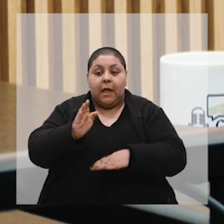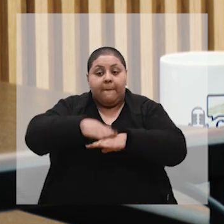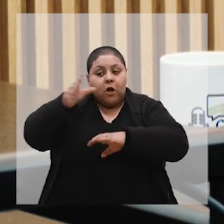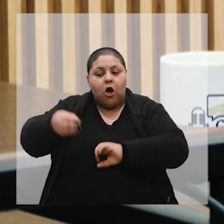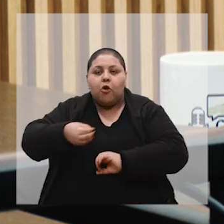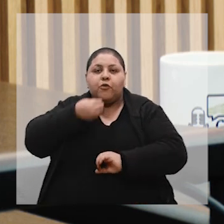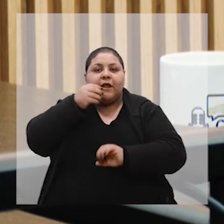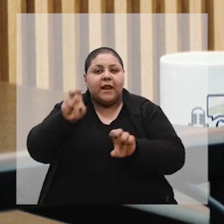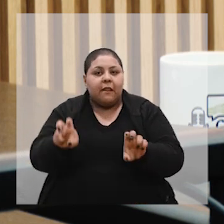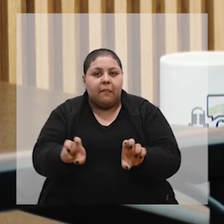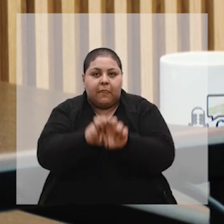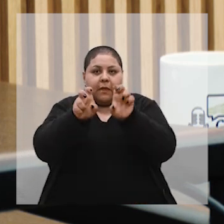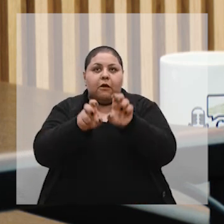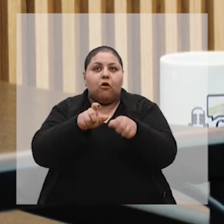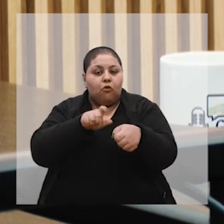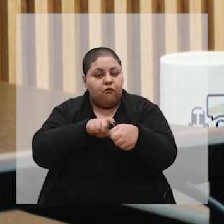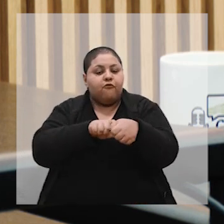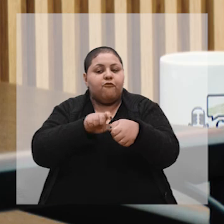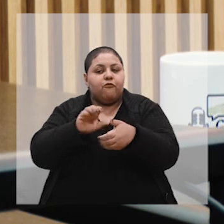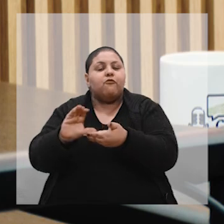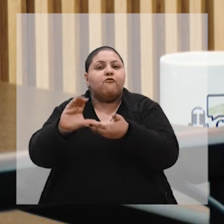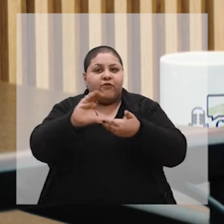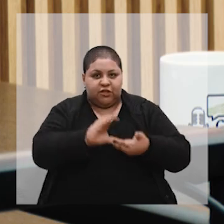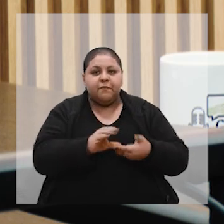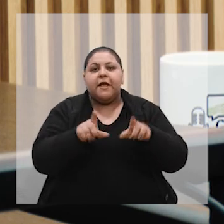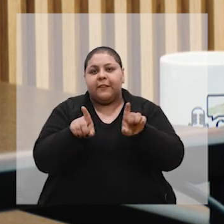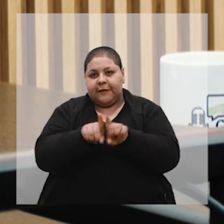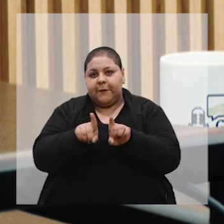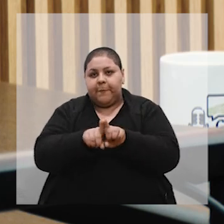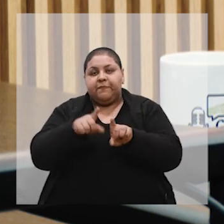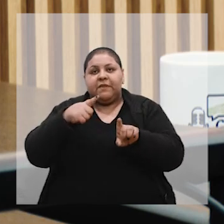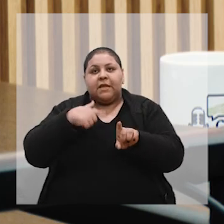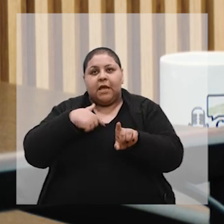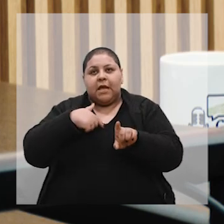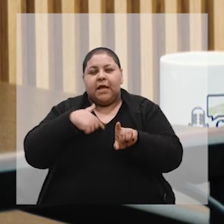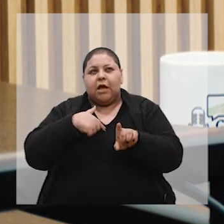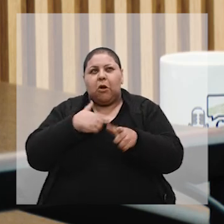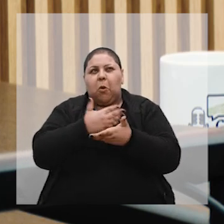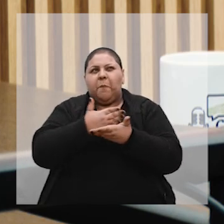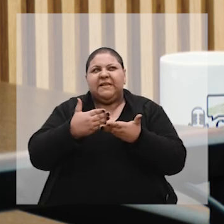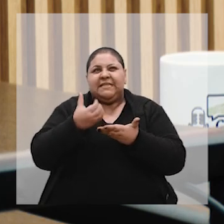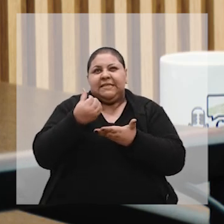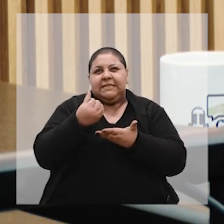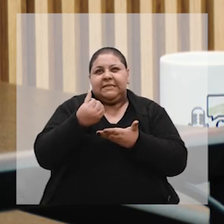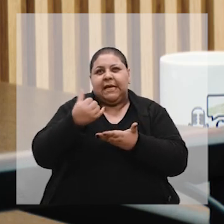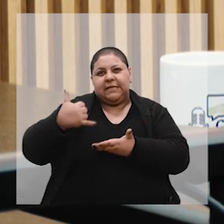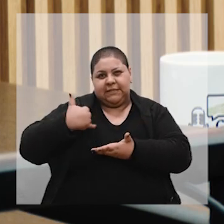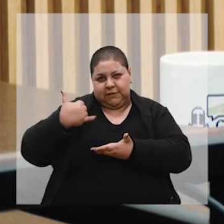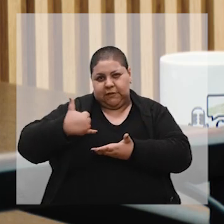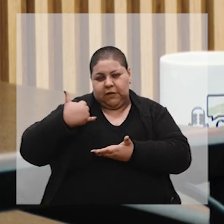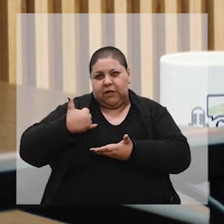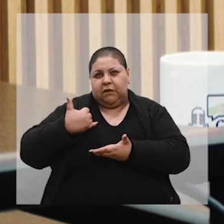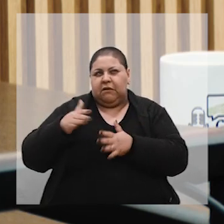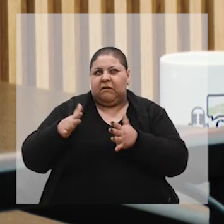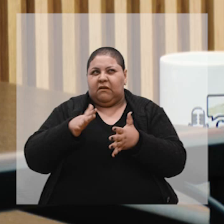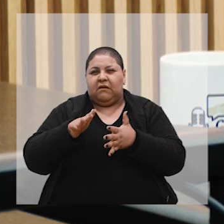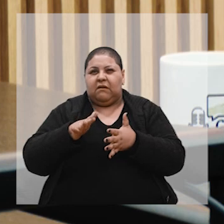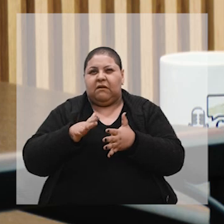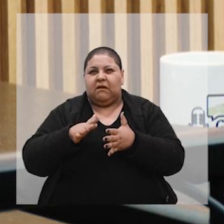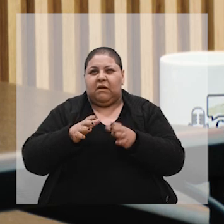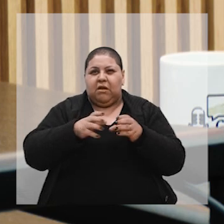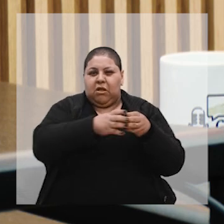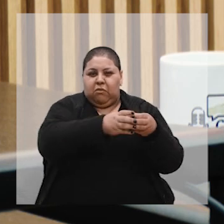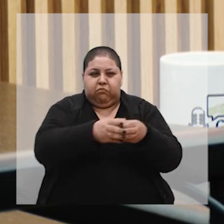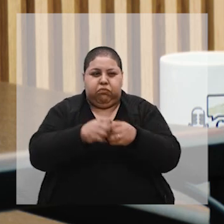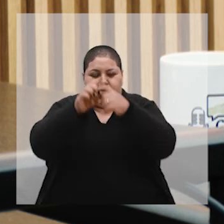oportunidade de esporte é o futsal, o investimento maior é o futsal. Então, eu jogo futsal desde os meus 6 anos. Então, joguei lá em